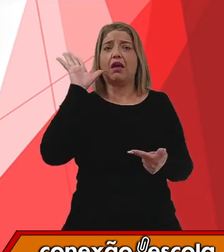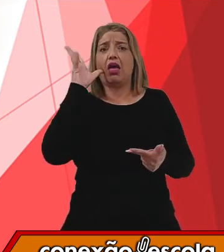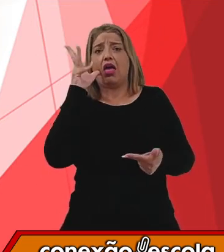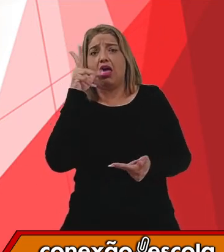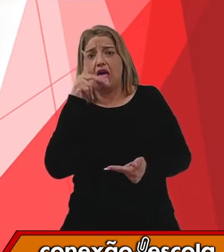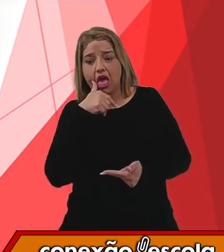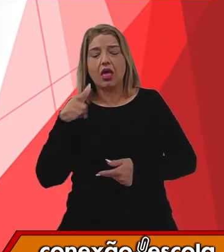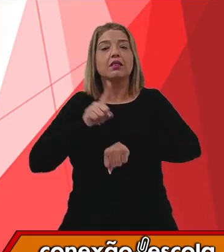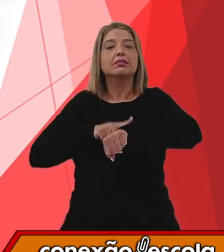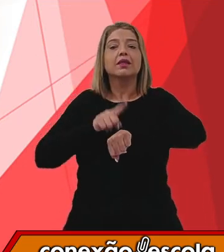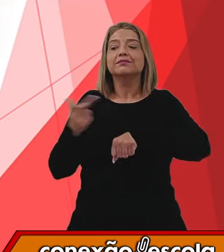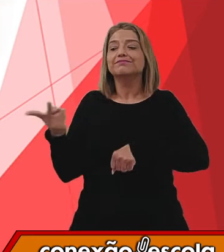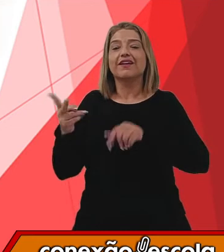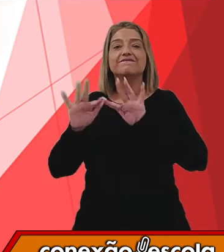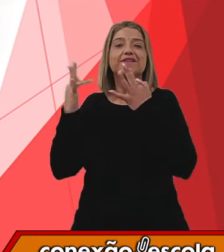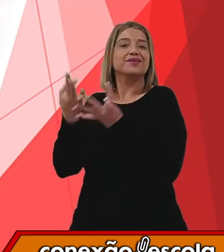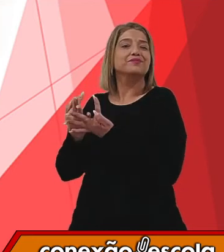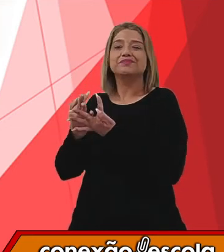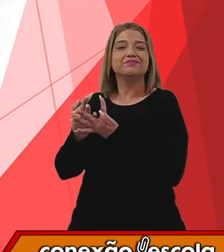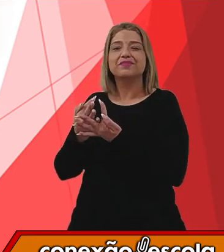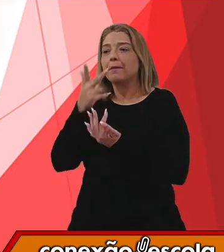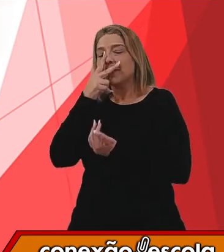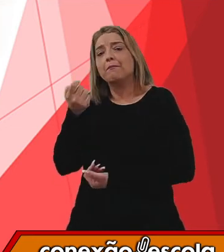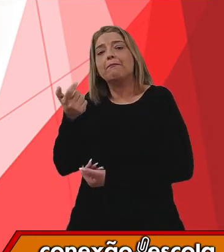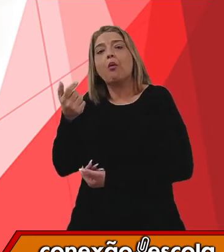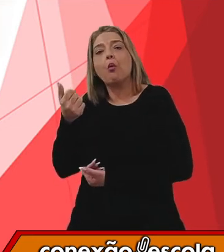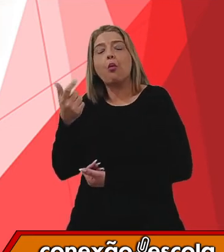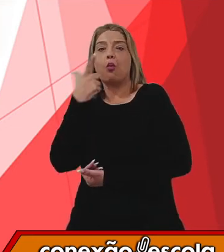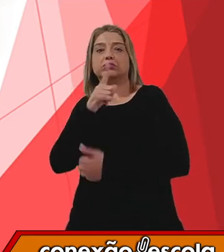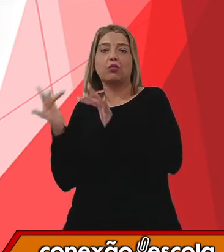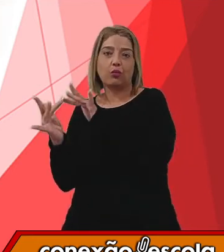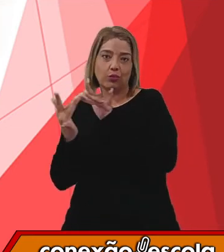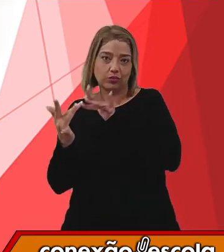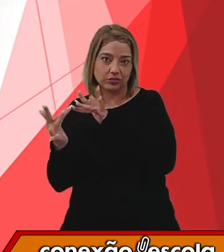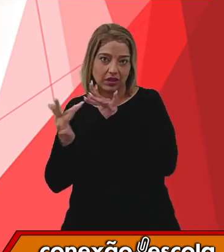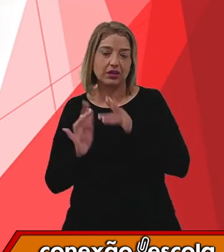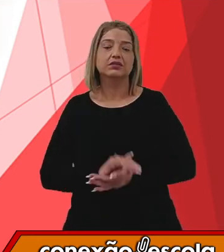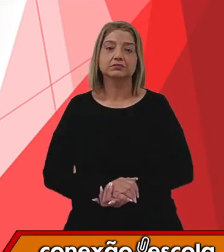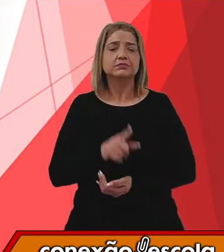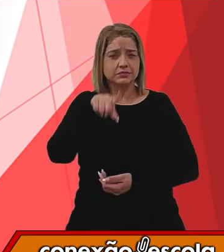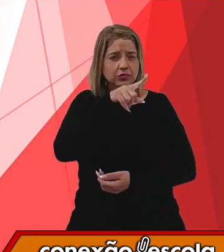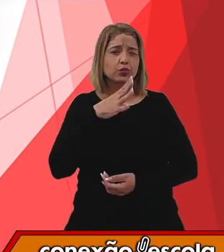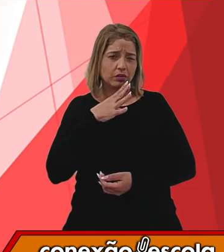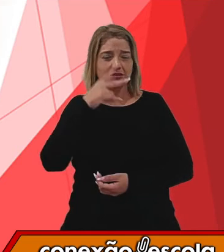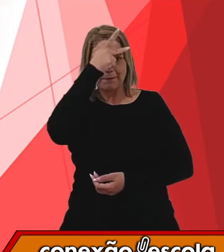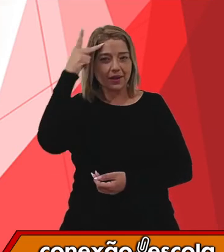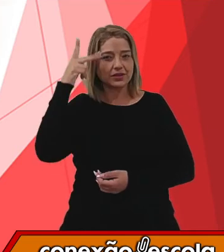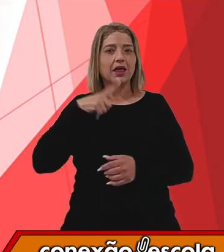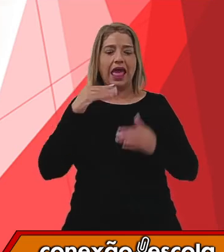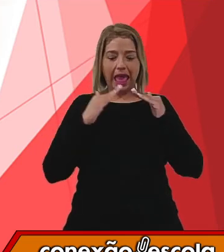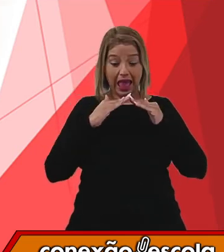até o tempo de convívio entre os familiares. Você conhece alguém que mora bem distante de